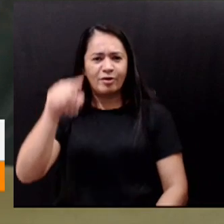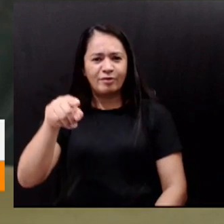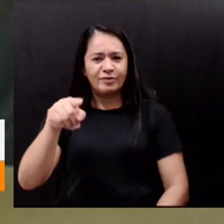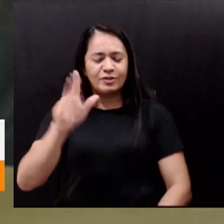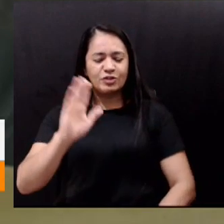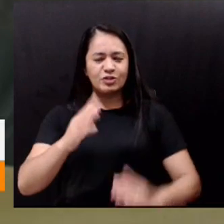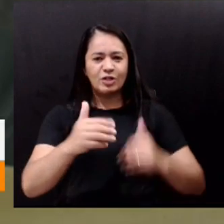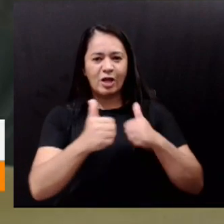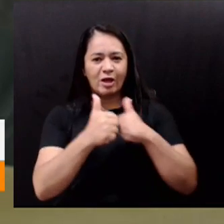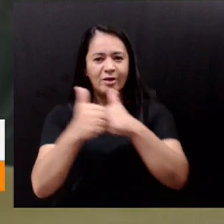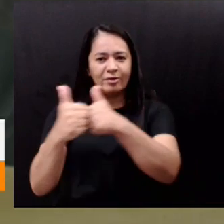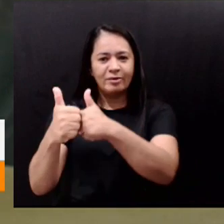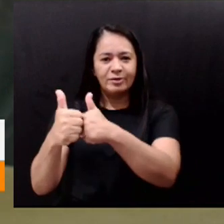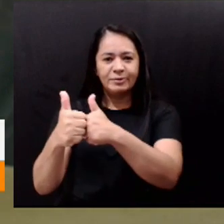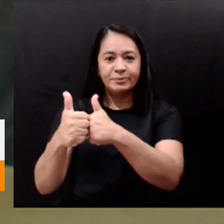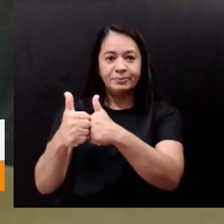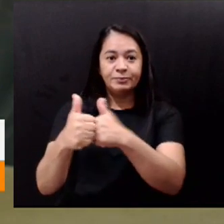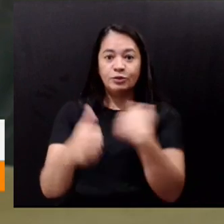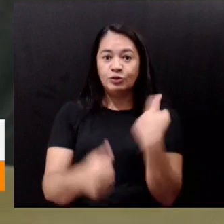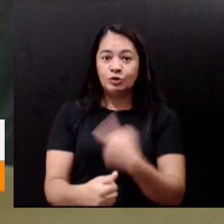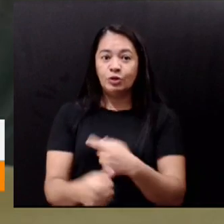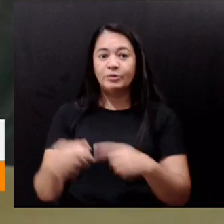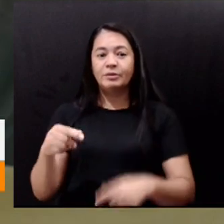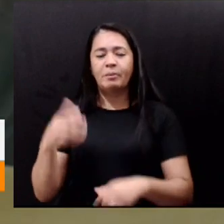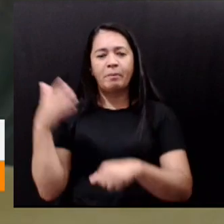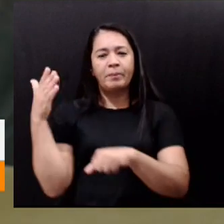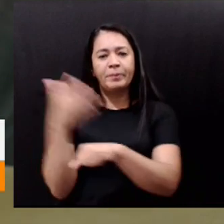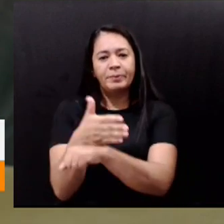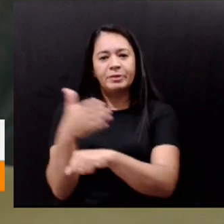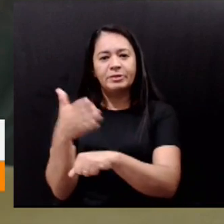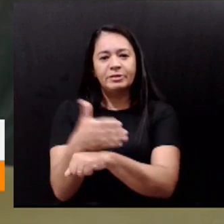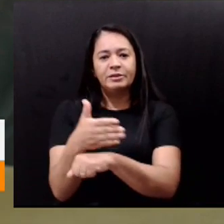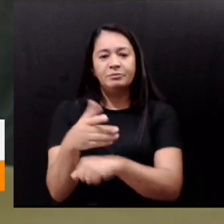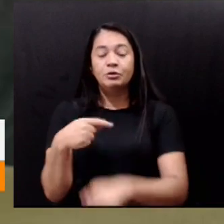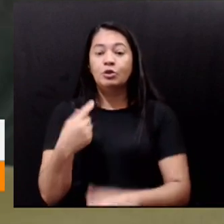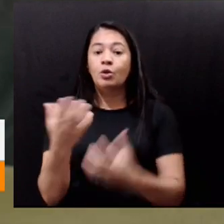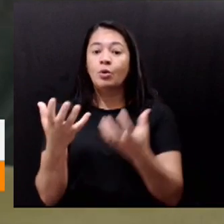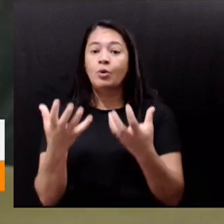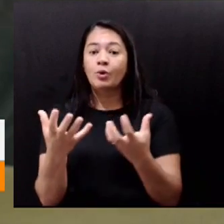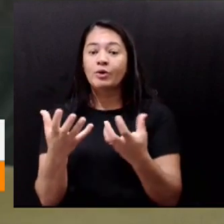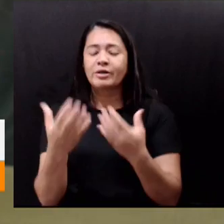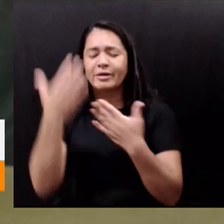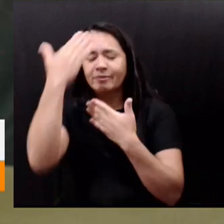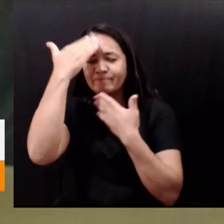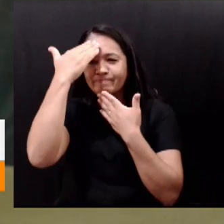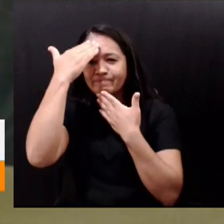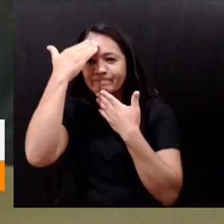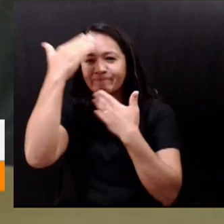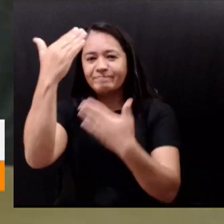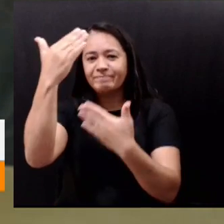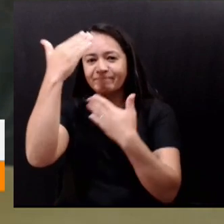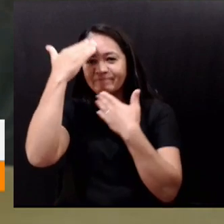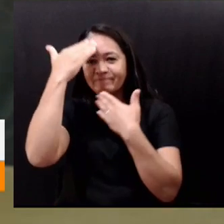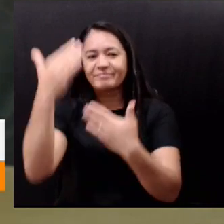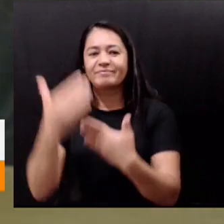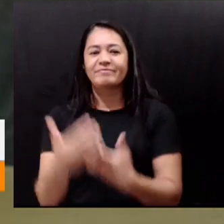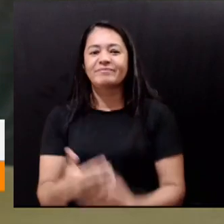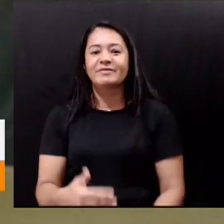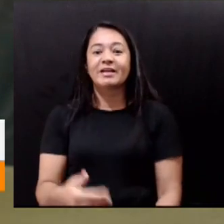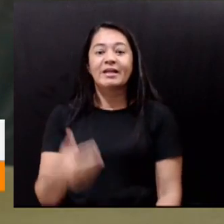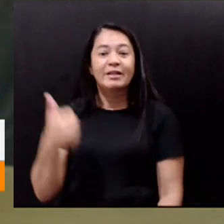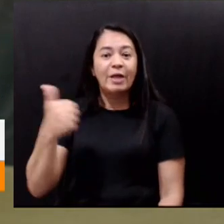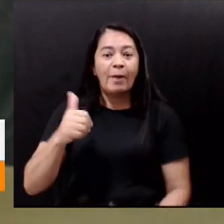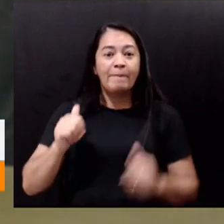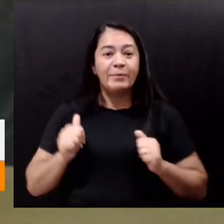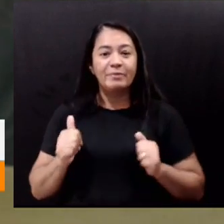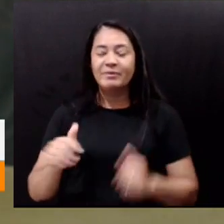a gente aqui, participou com a gente quer te agradecer, viu? Muito obrigada. E que tal dar o primeiro passo, cumprimentar aquele